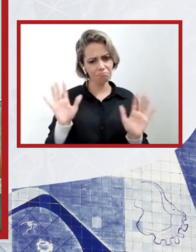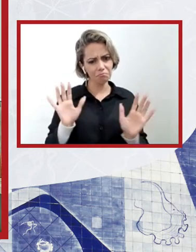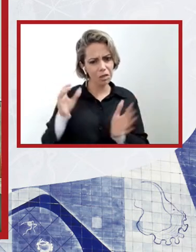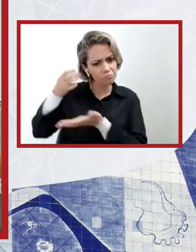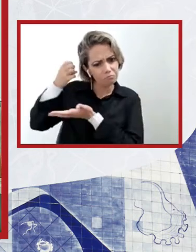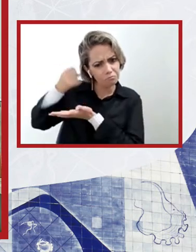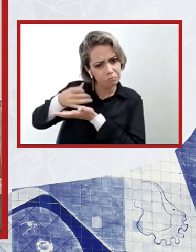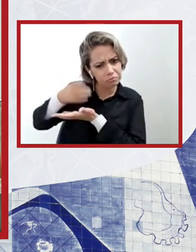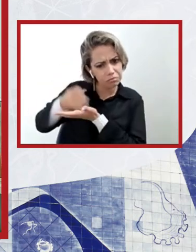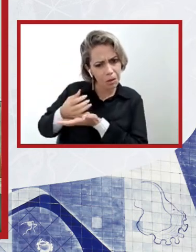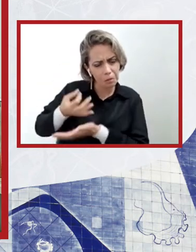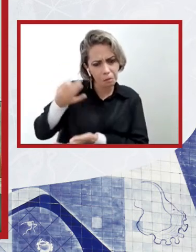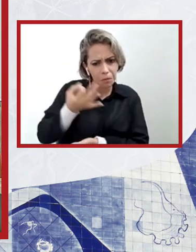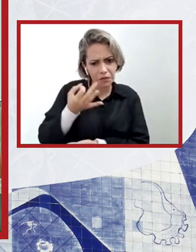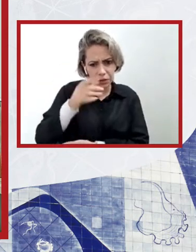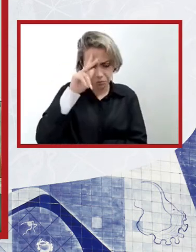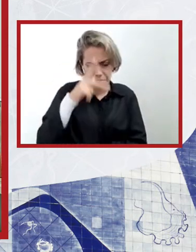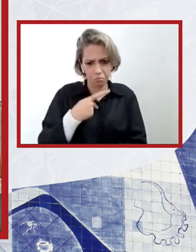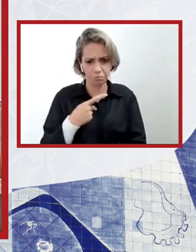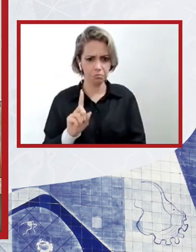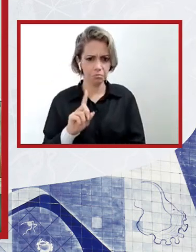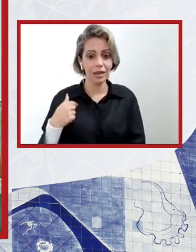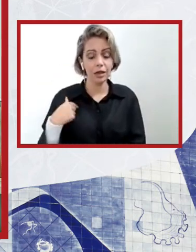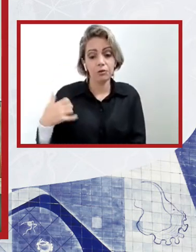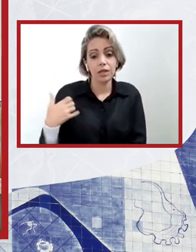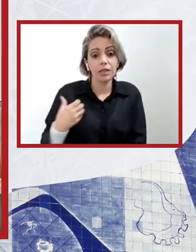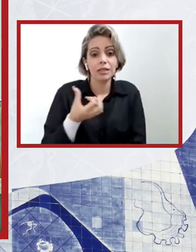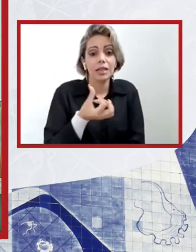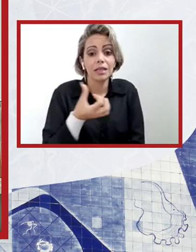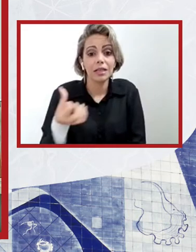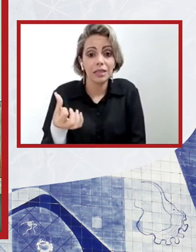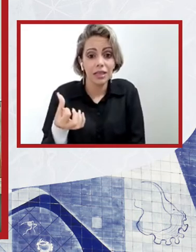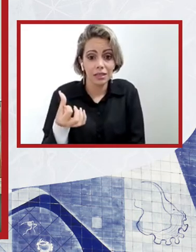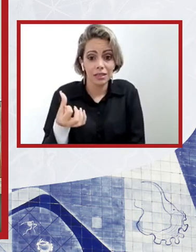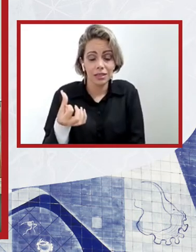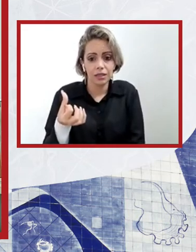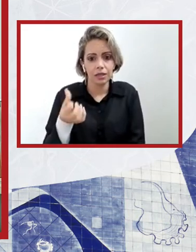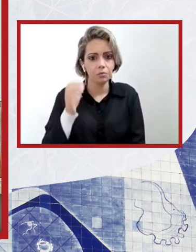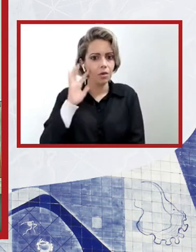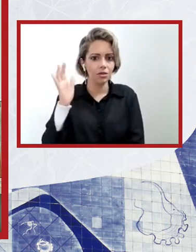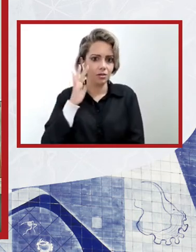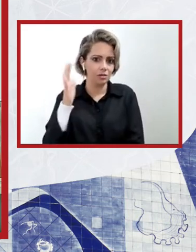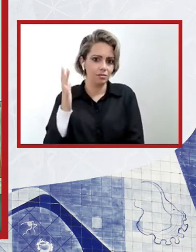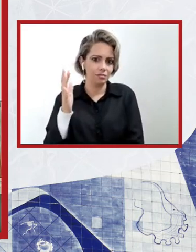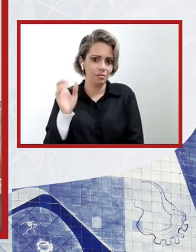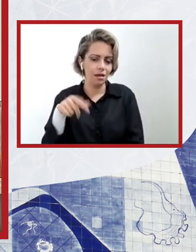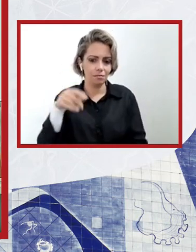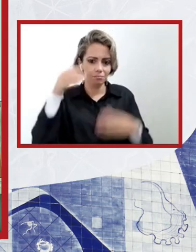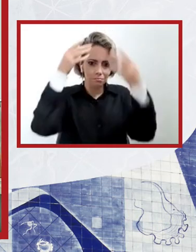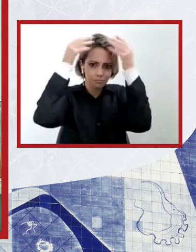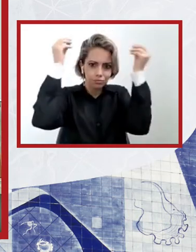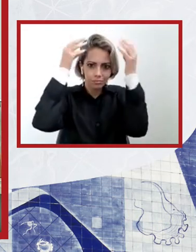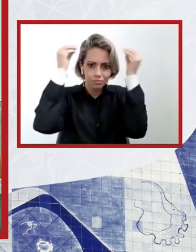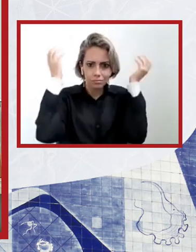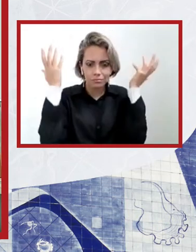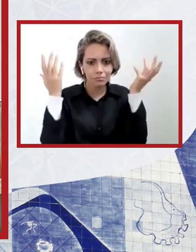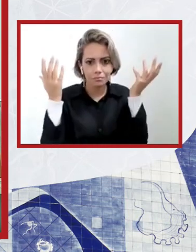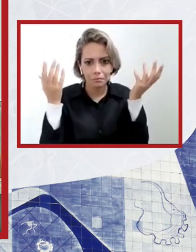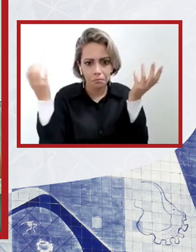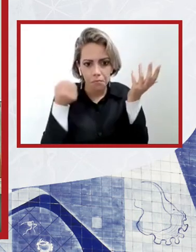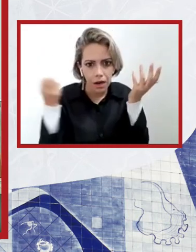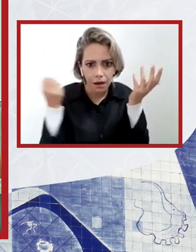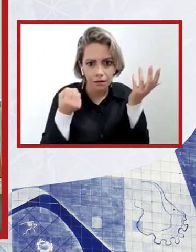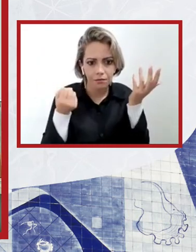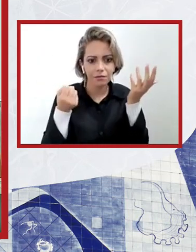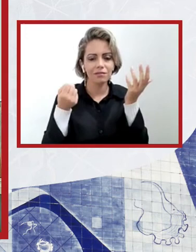mesmo. Eu sou uma pessoa de 66 anos. Imagina uma pessoa de 66 anos, cabelos completamente brancos, eu sou